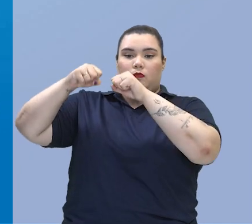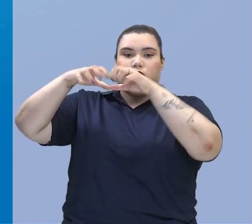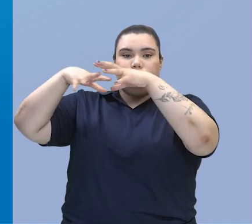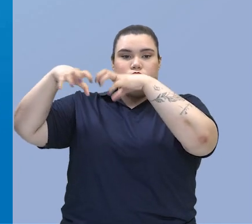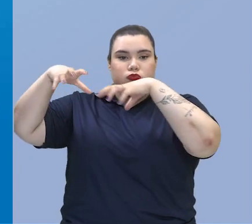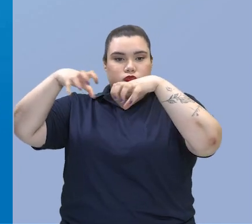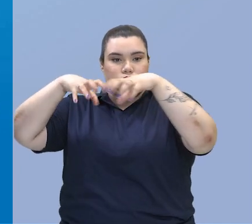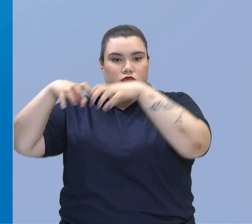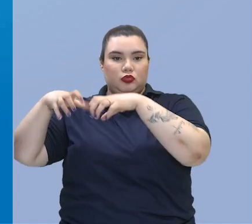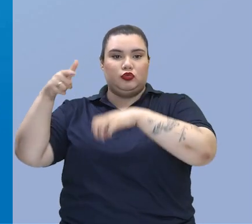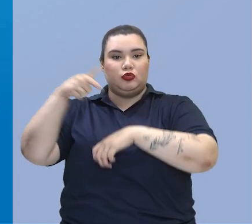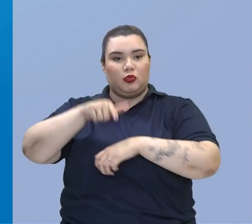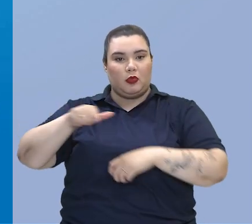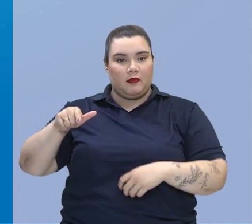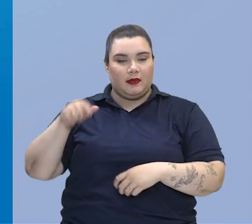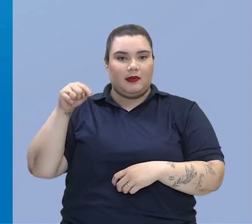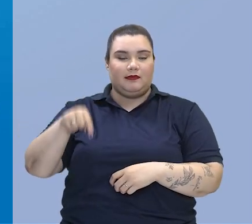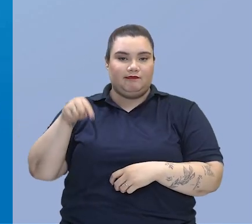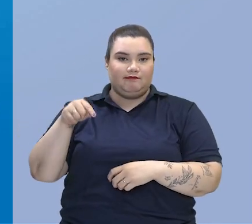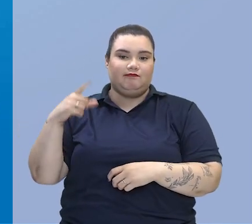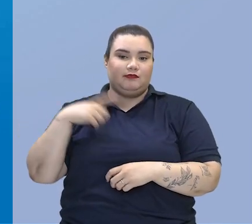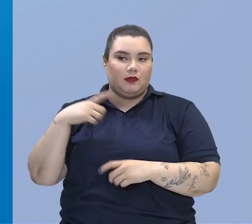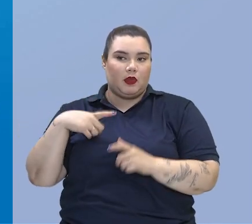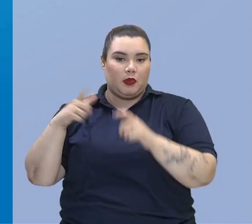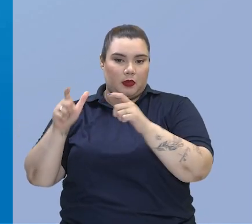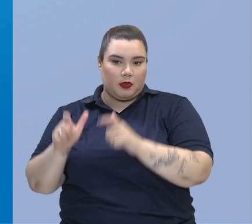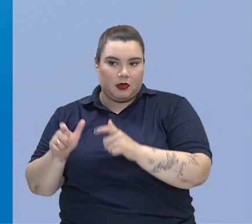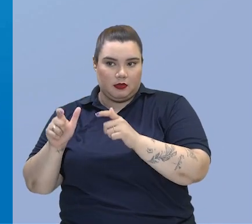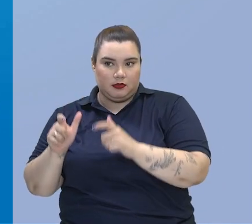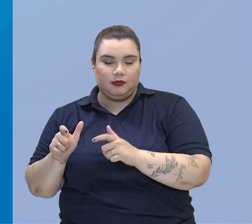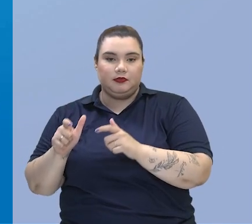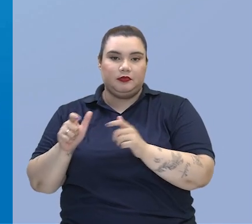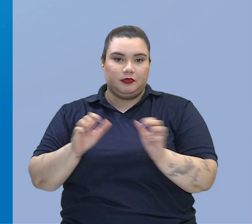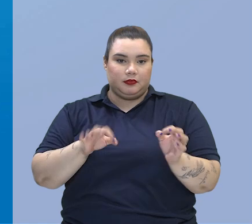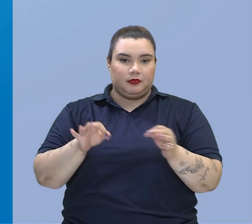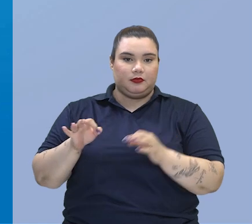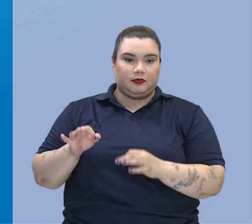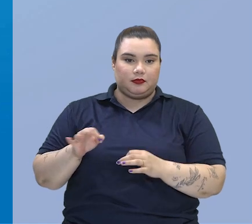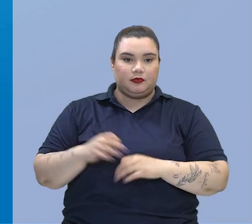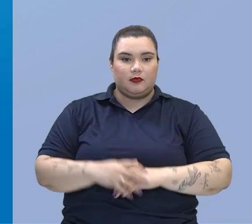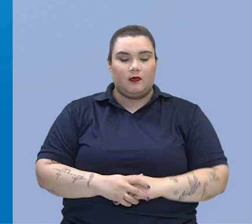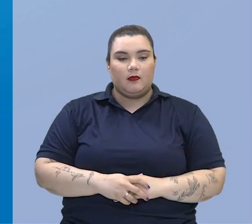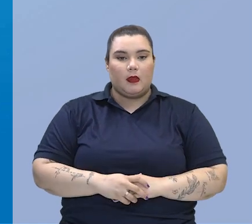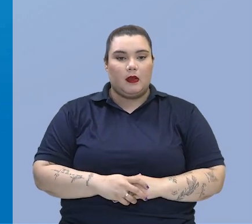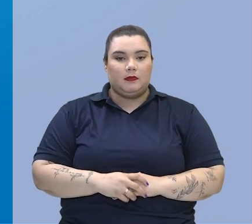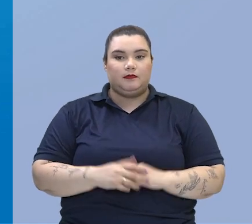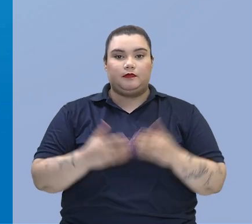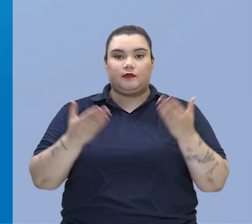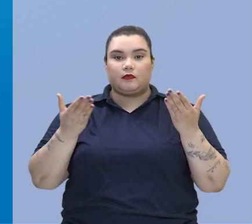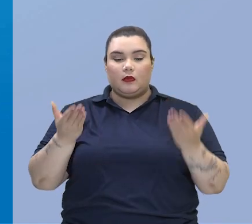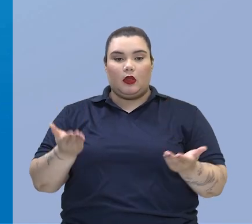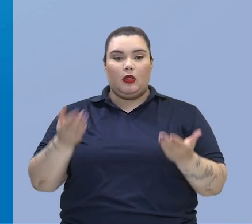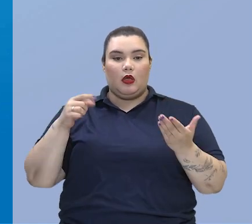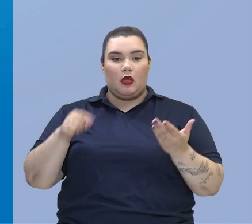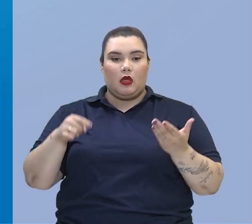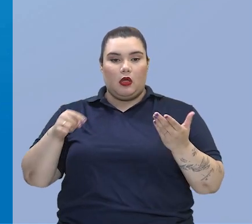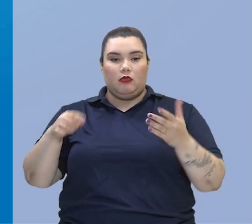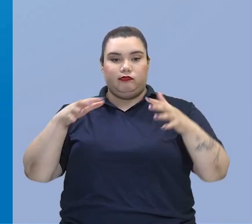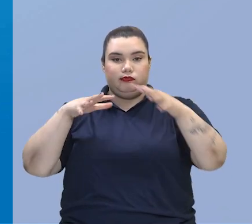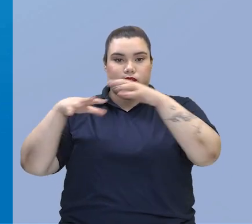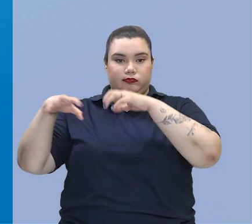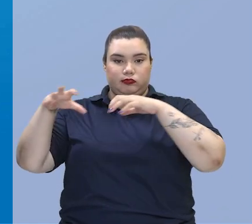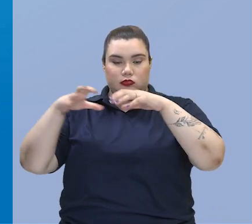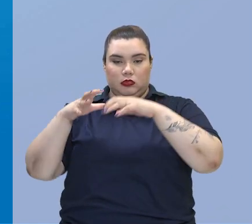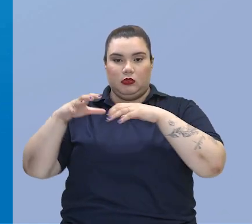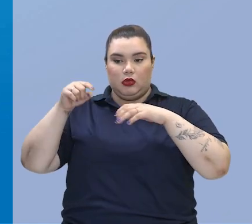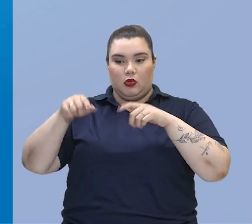área de alta umidade também, onde acontece a evapotranspiração. Então, quando essa umidade encontra a Cordilheira dos Andes, parte